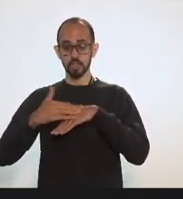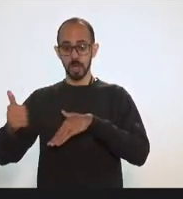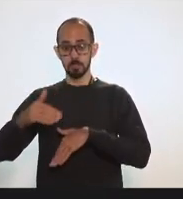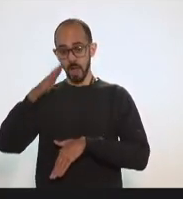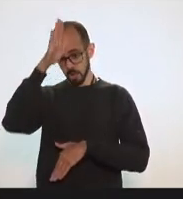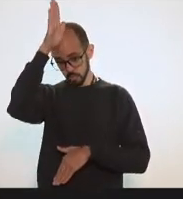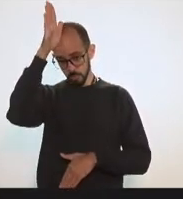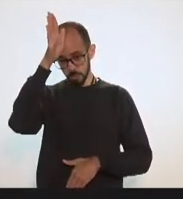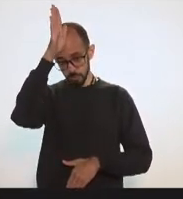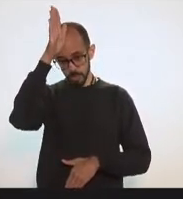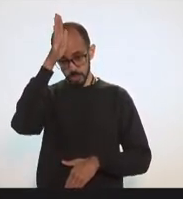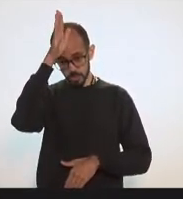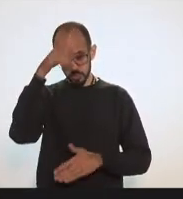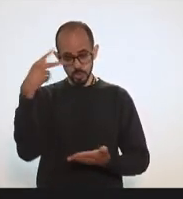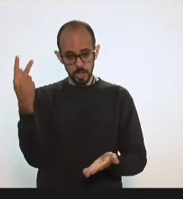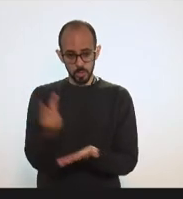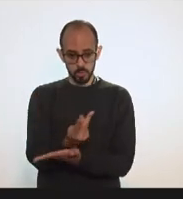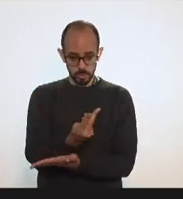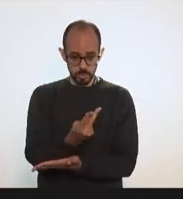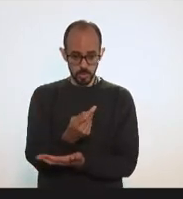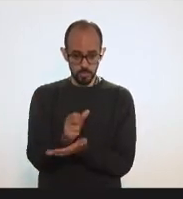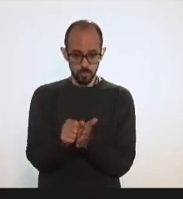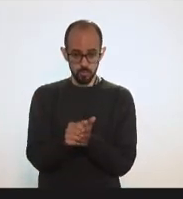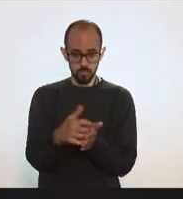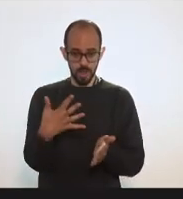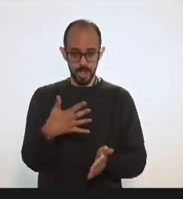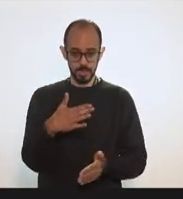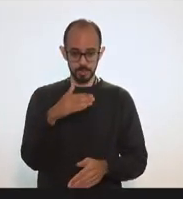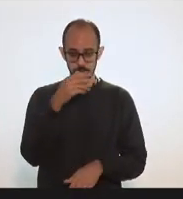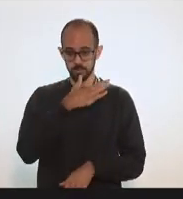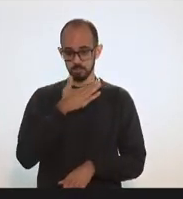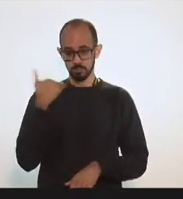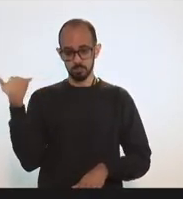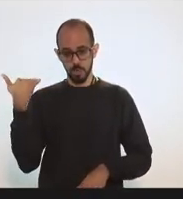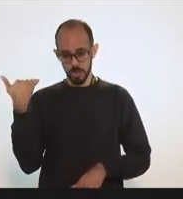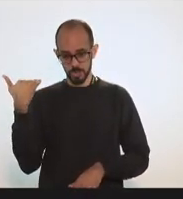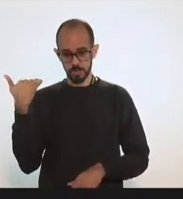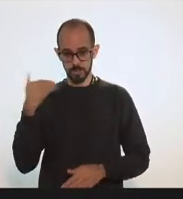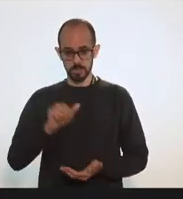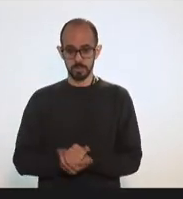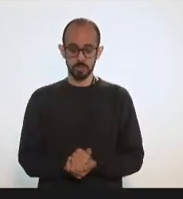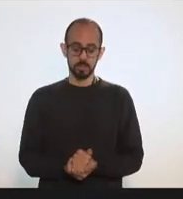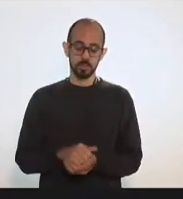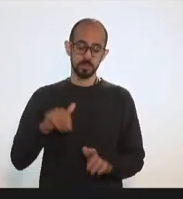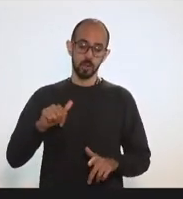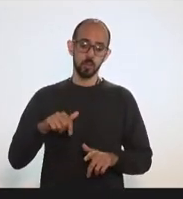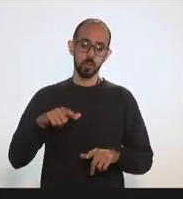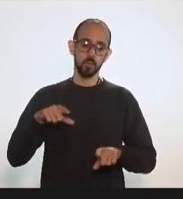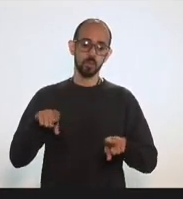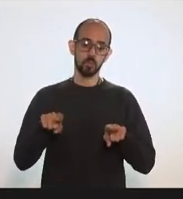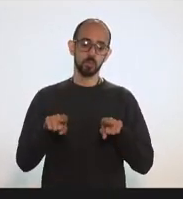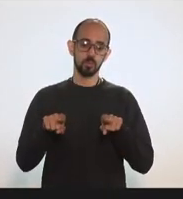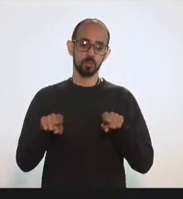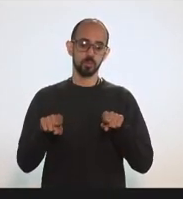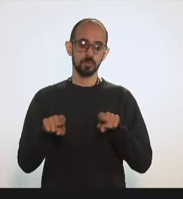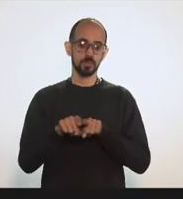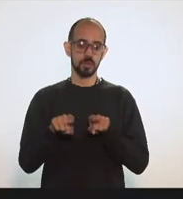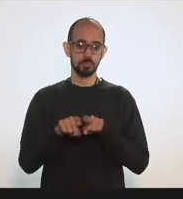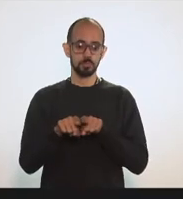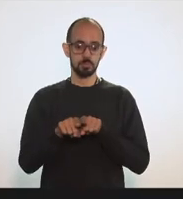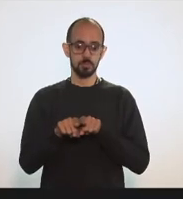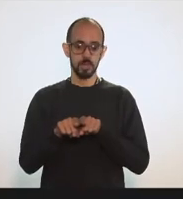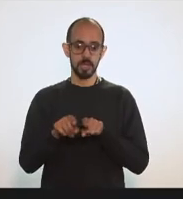de muitos adolescentes. Né? Essa falta da presença de alguém,